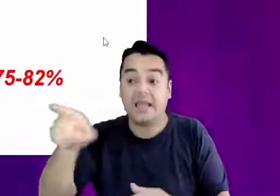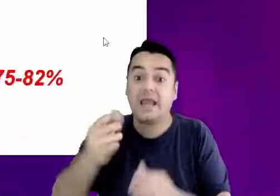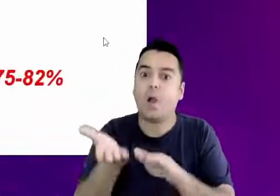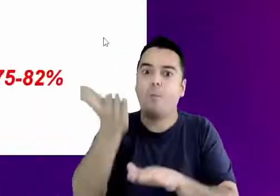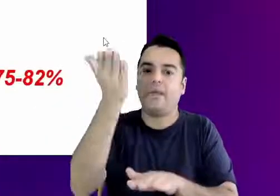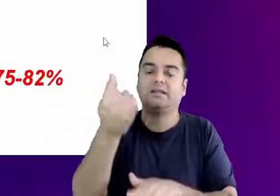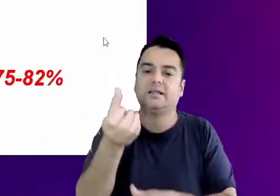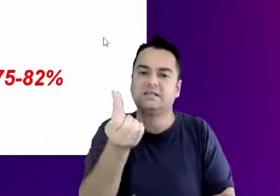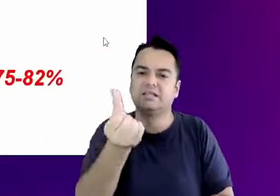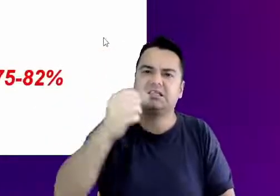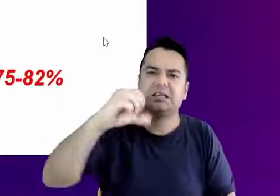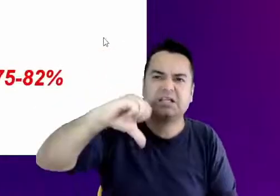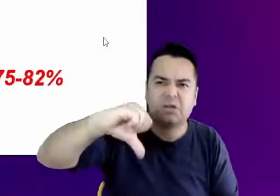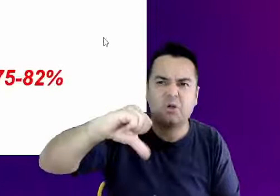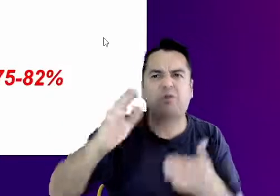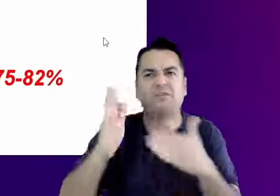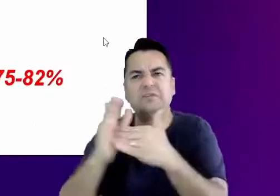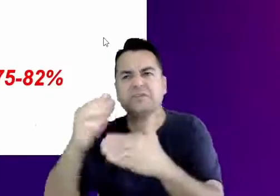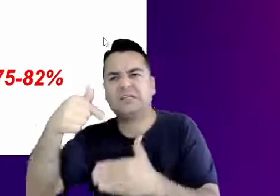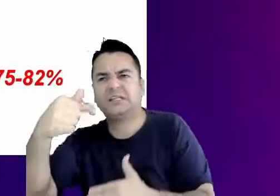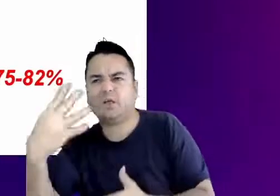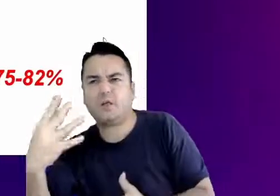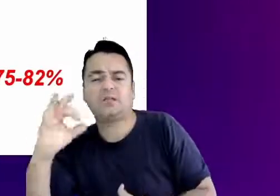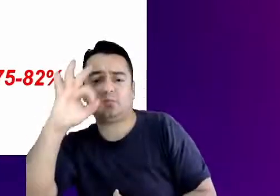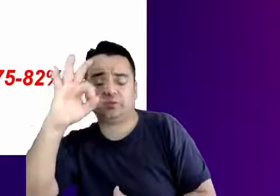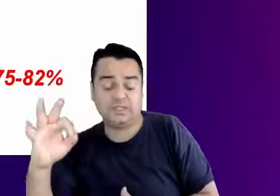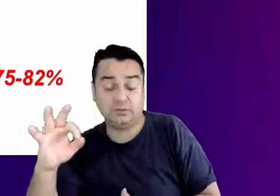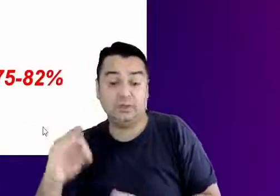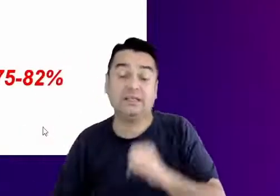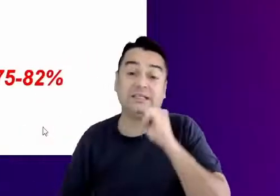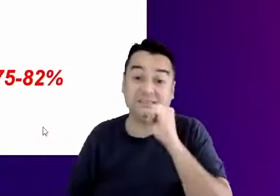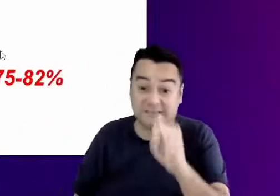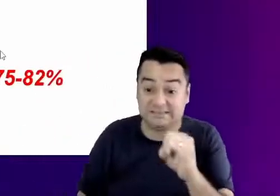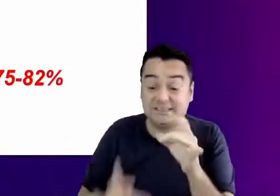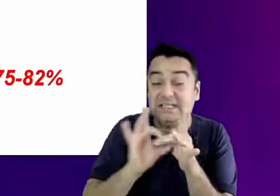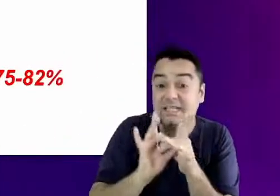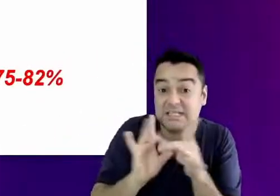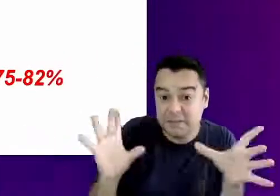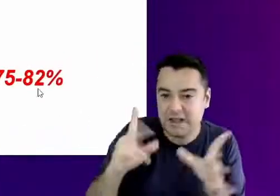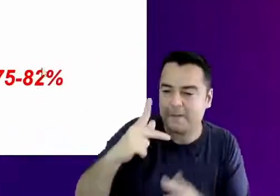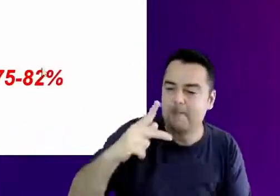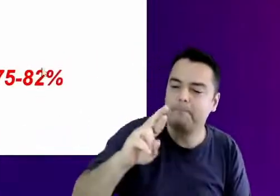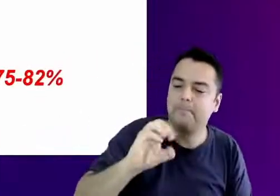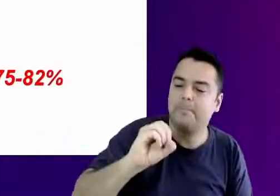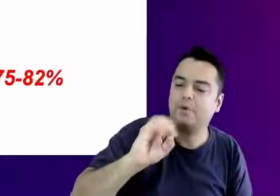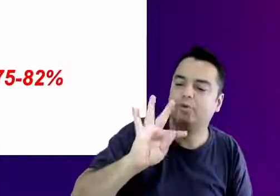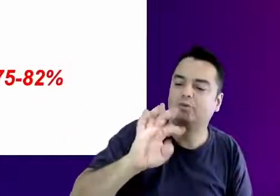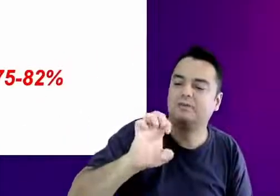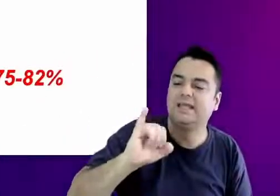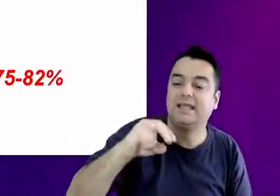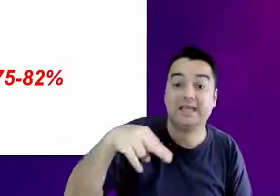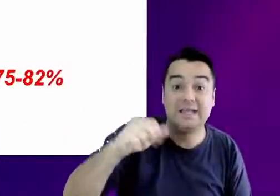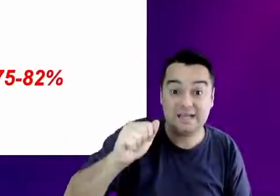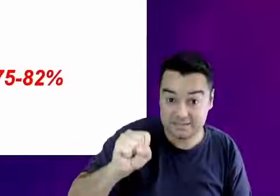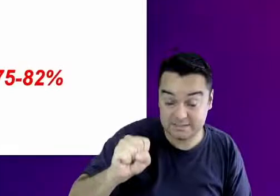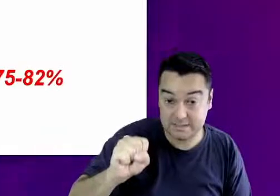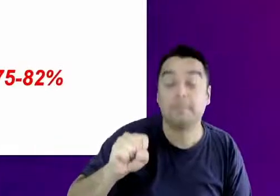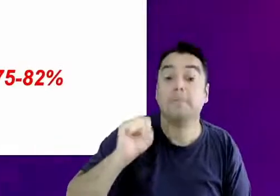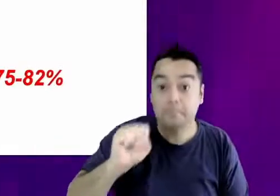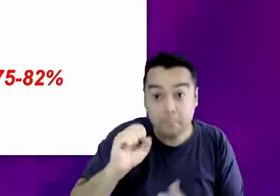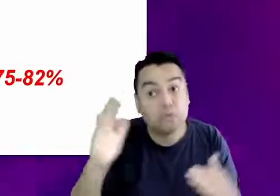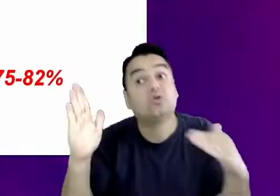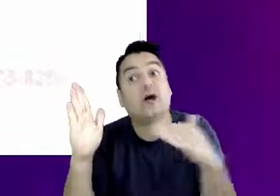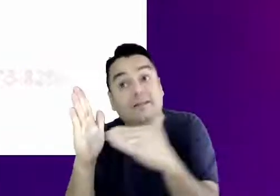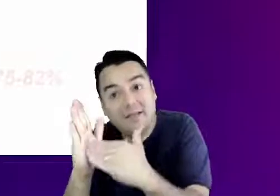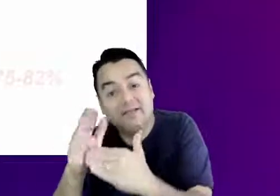e 74%. E se eu tiver disponível as proteínas, eu posso chegar a 75% a